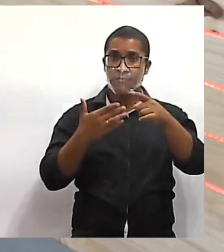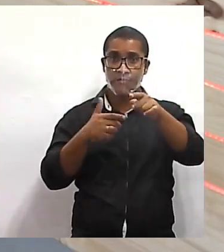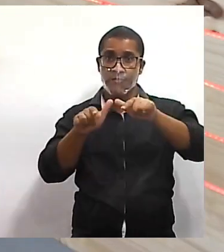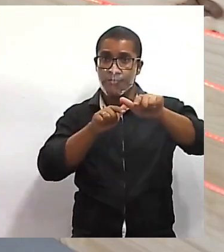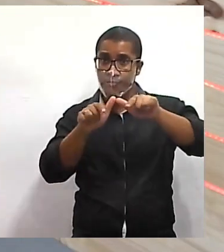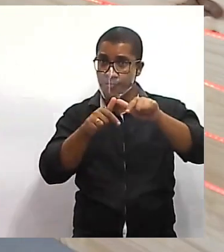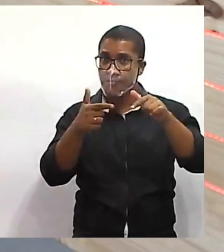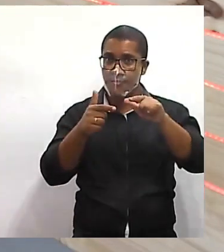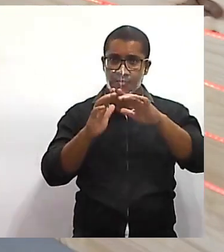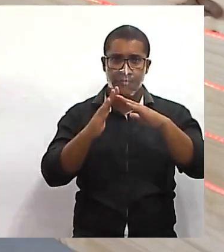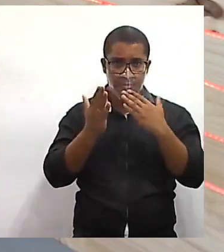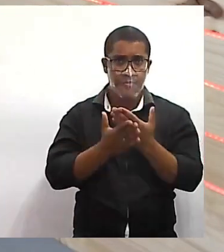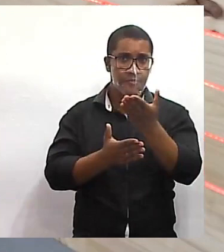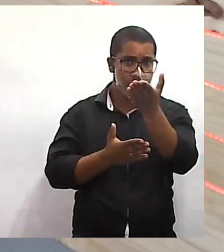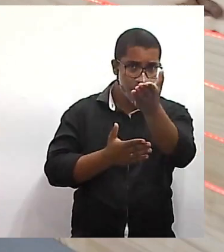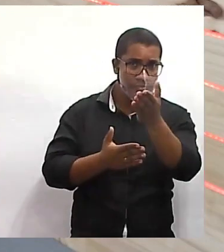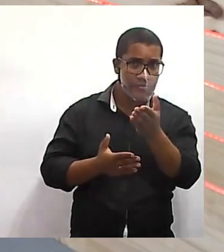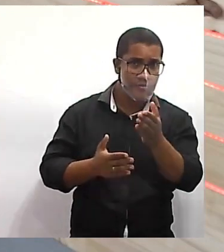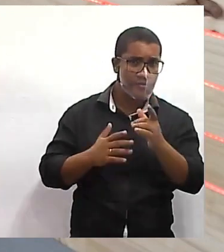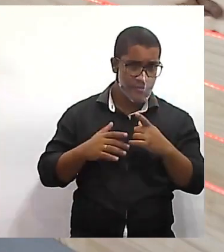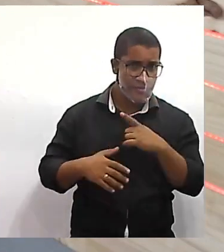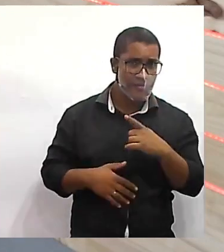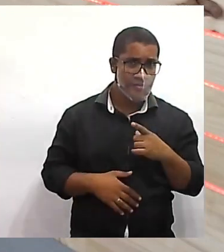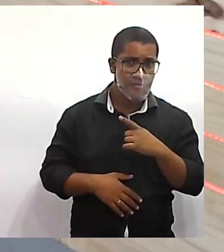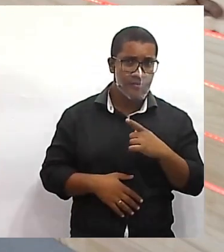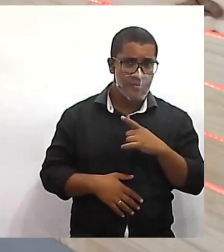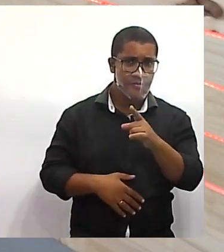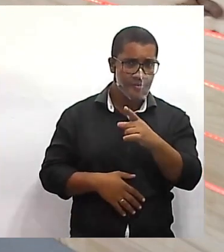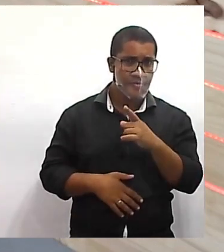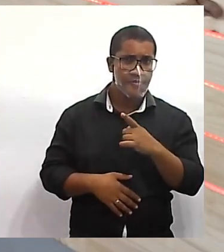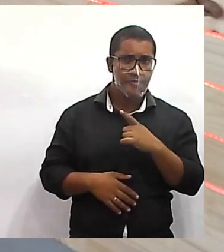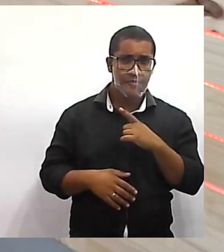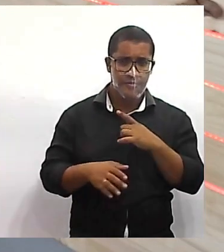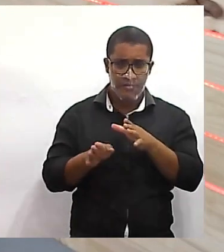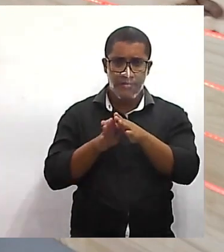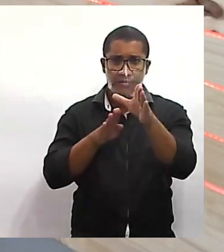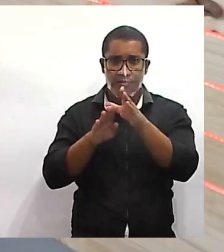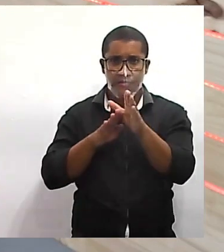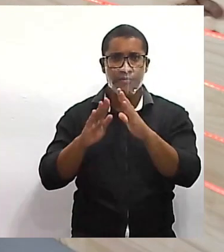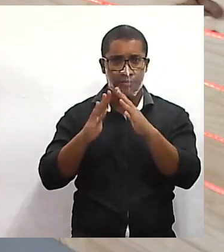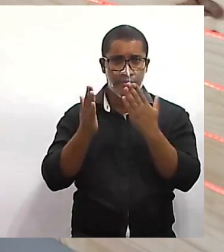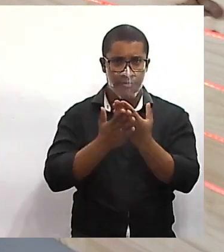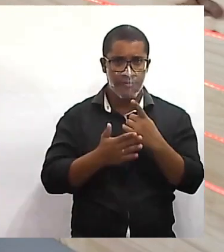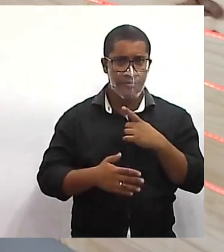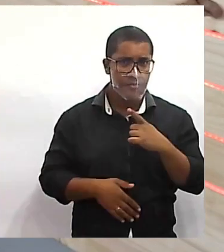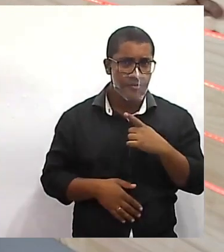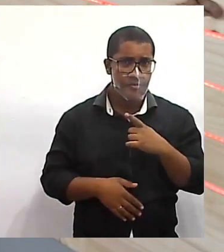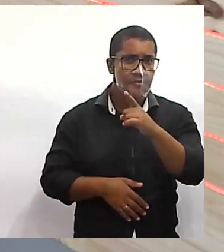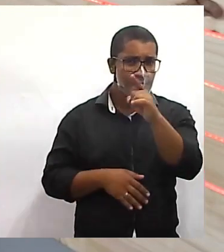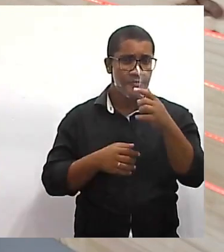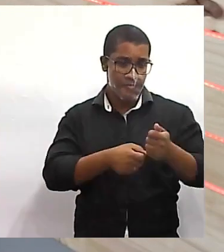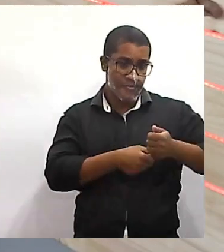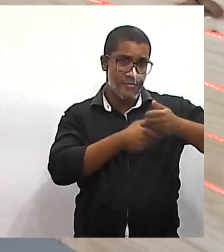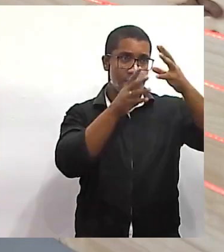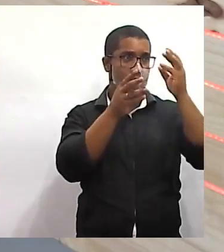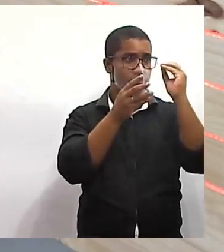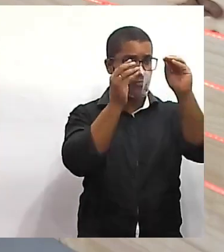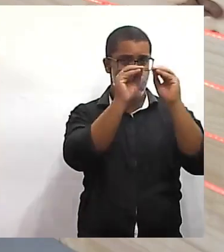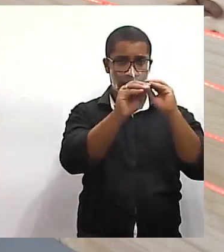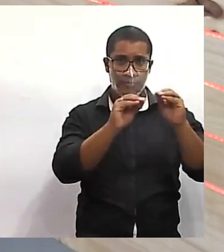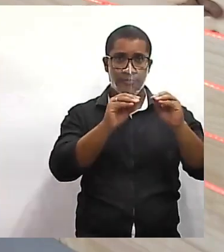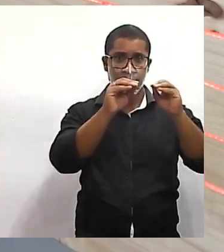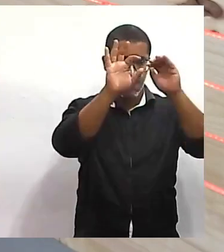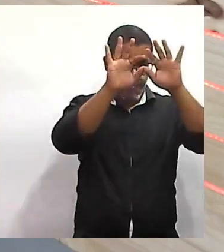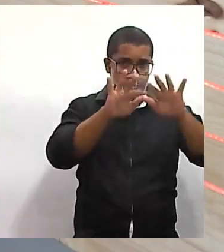sua escola, será que na sua escola existe o conselho escolar? Coloca aí no chat para a